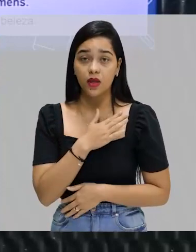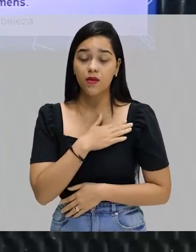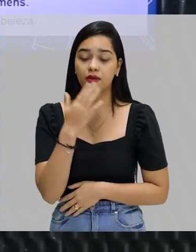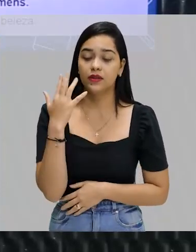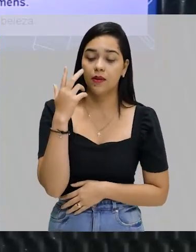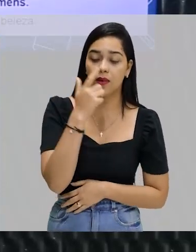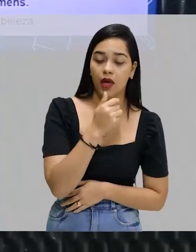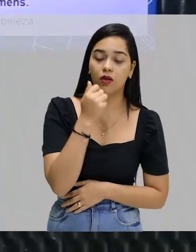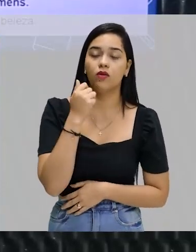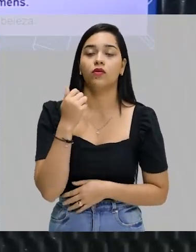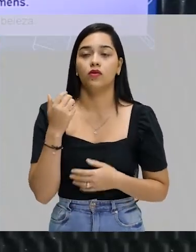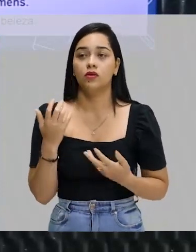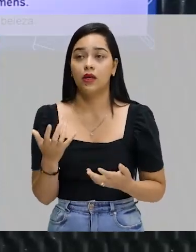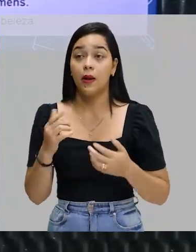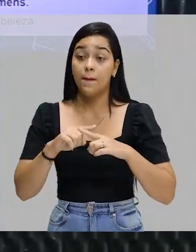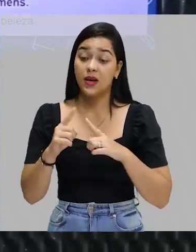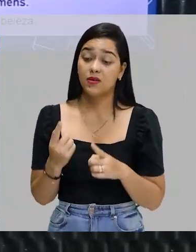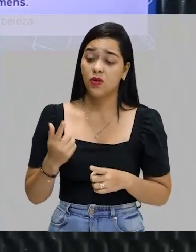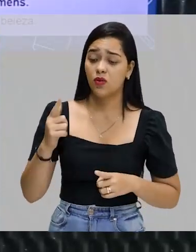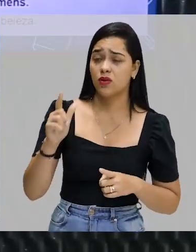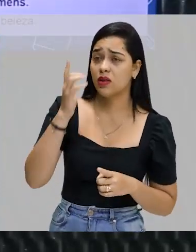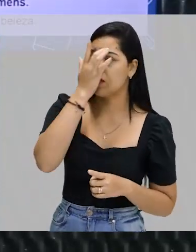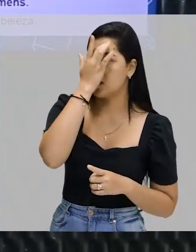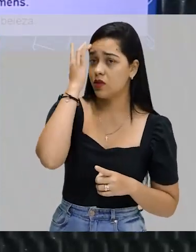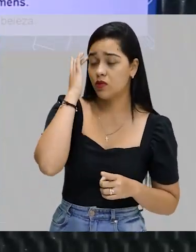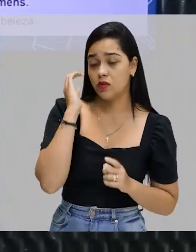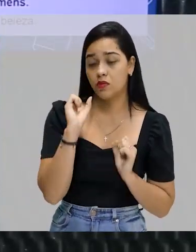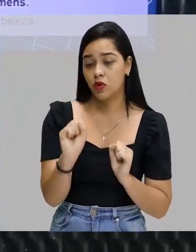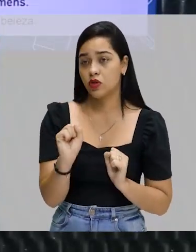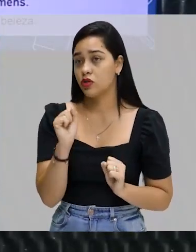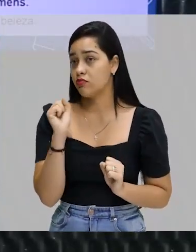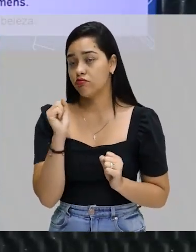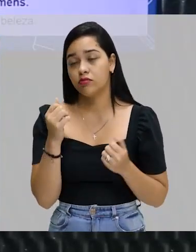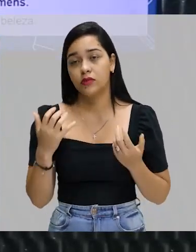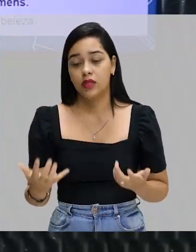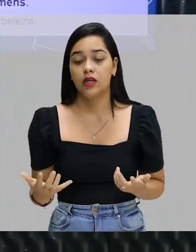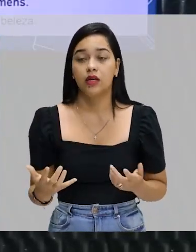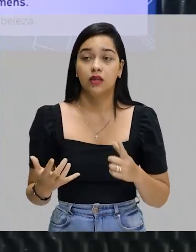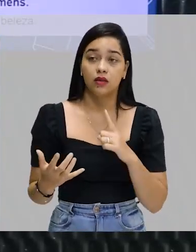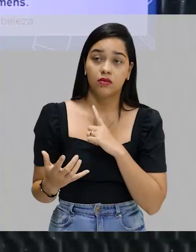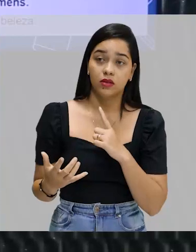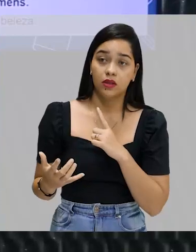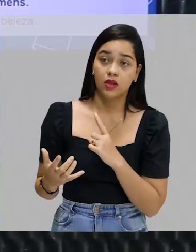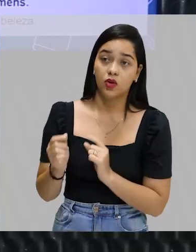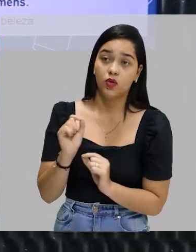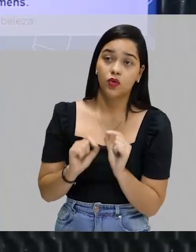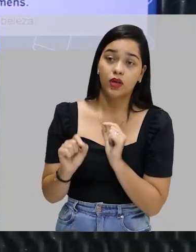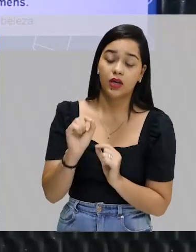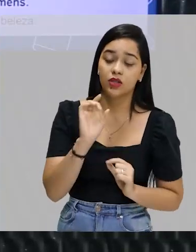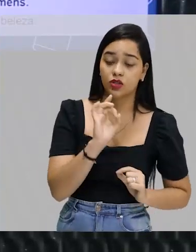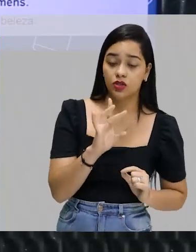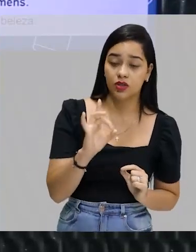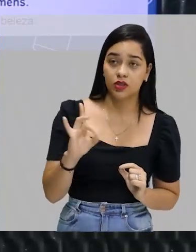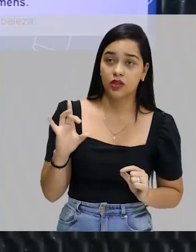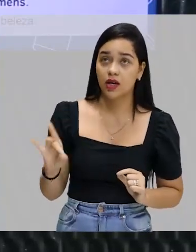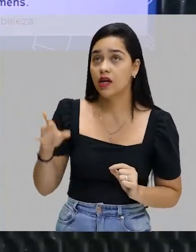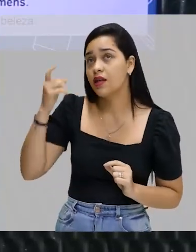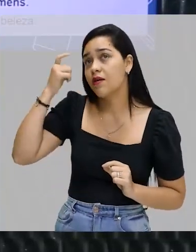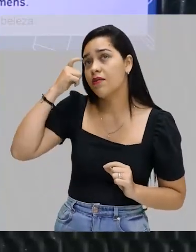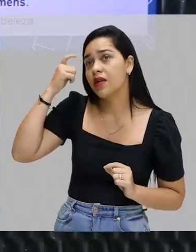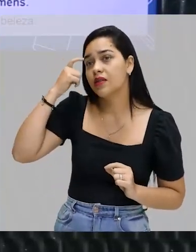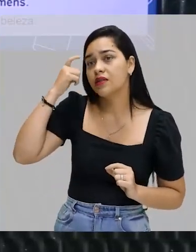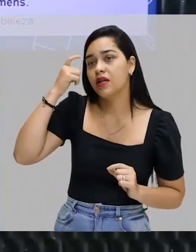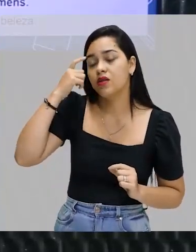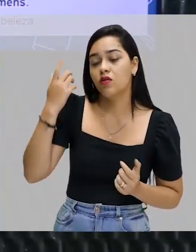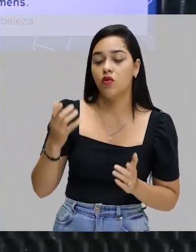belo, agradável, bonito, mas para outra pessoa pode não ser. E a gente vai entrar nesse mérito de cada pensador,